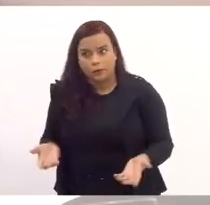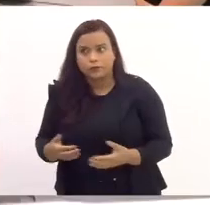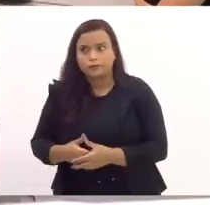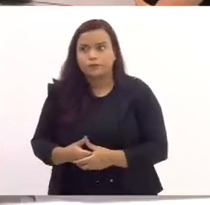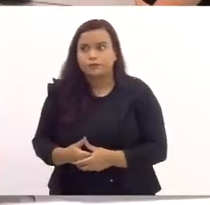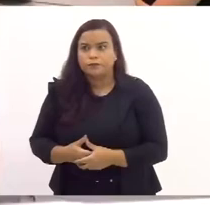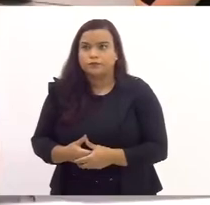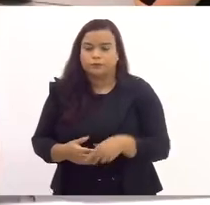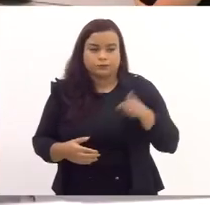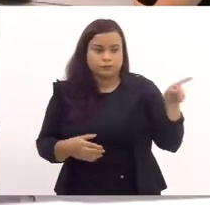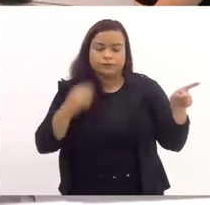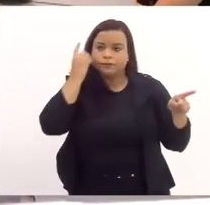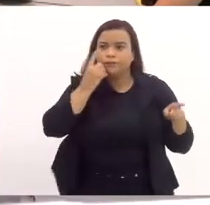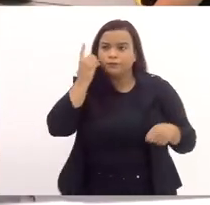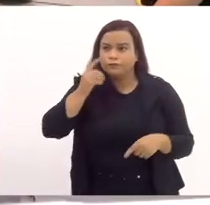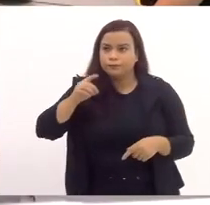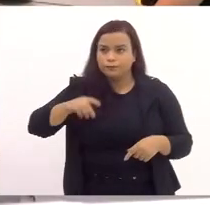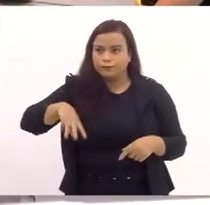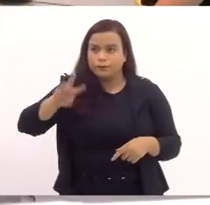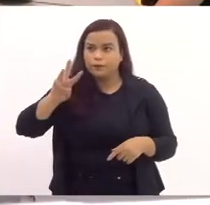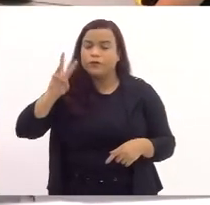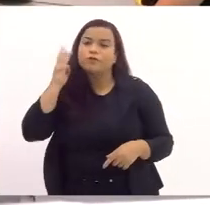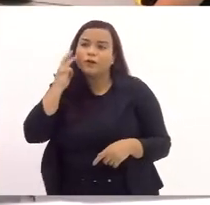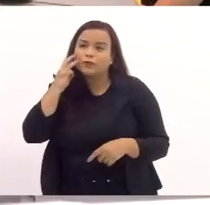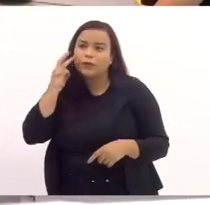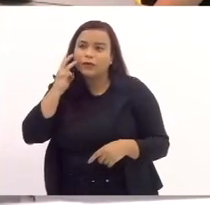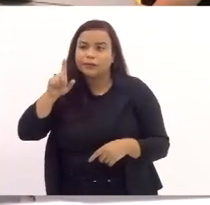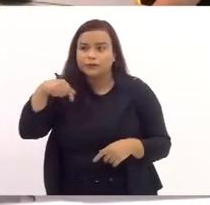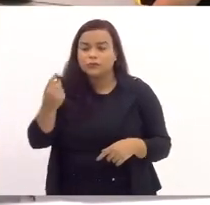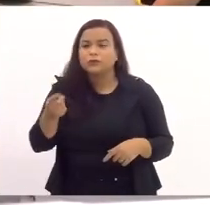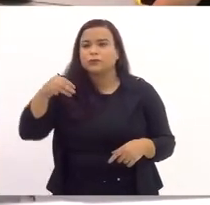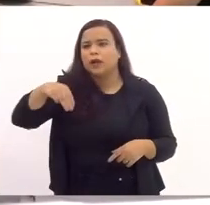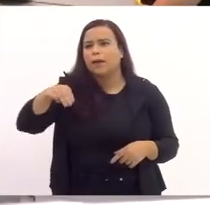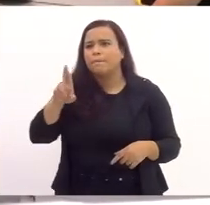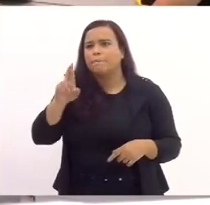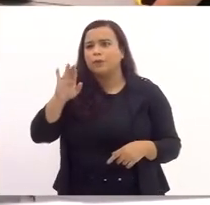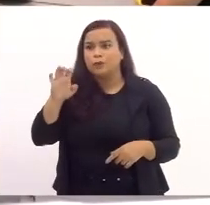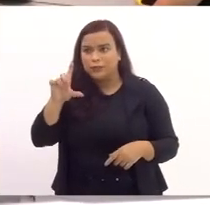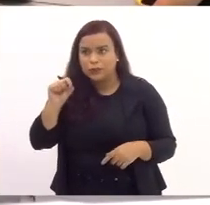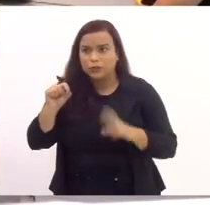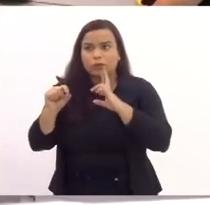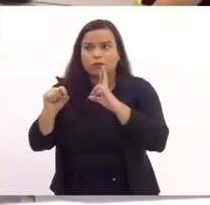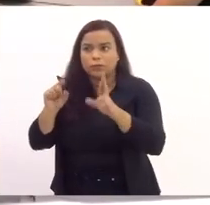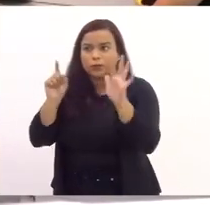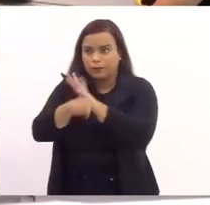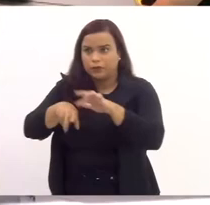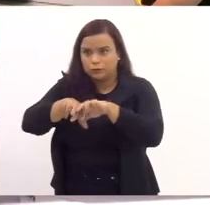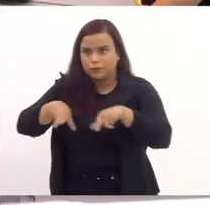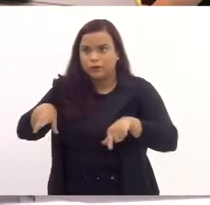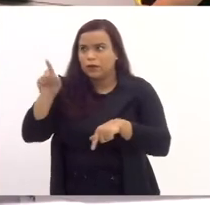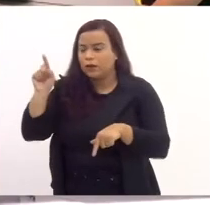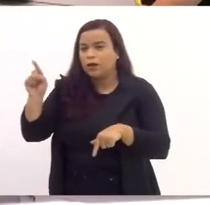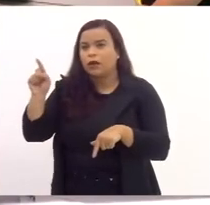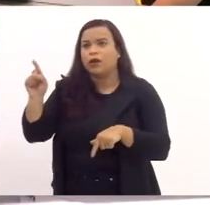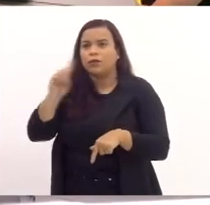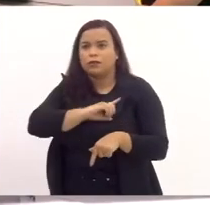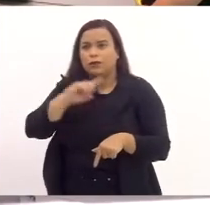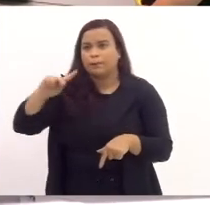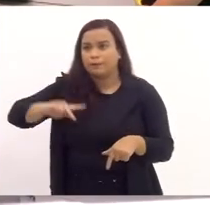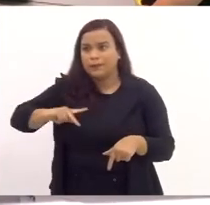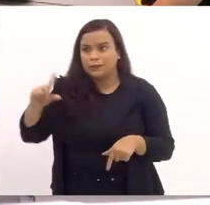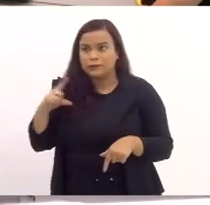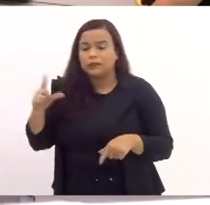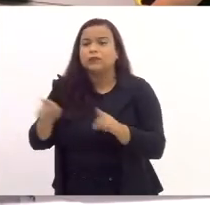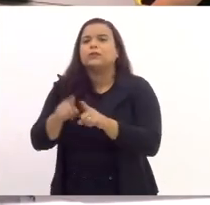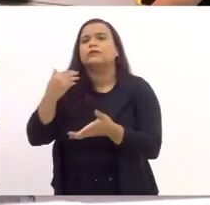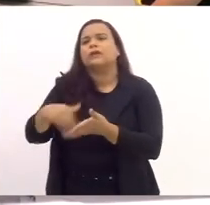deputado Valdec, depois o vice representante do Murilo para responder às perguntas que foram feitas pelo defensor público, ao mesmo tempo o